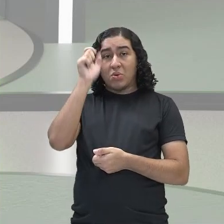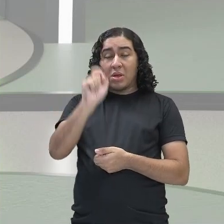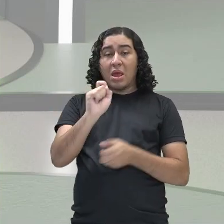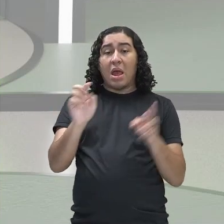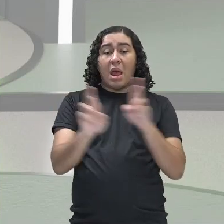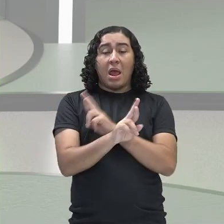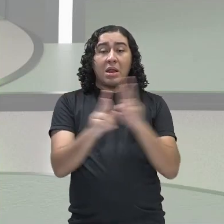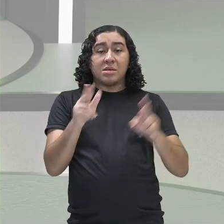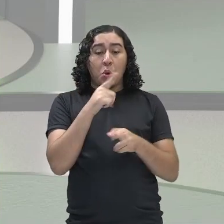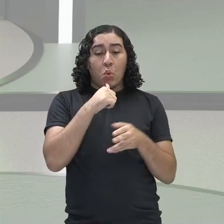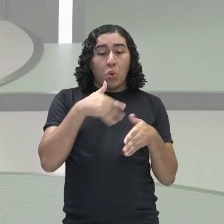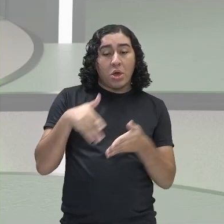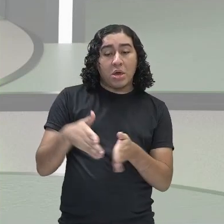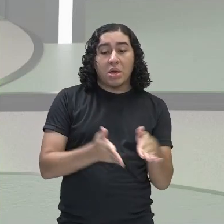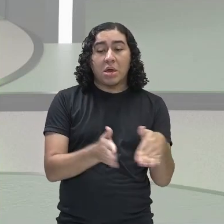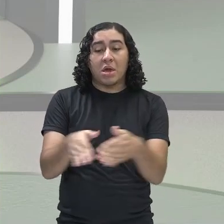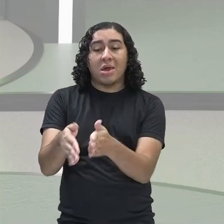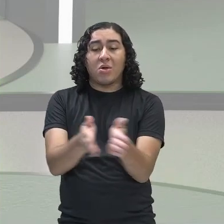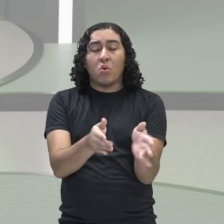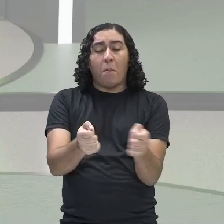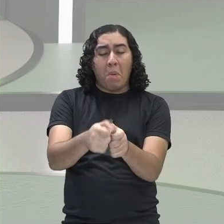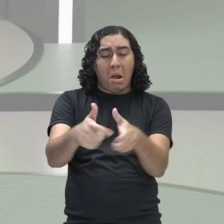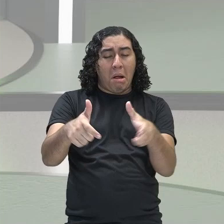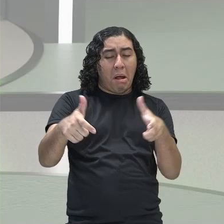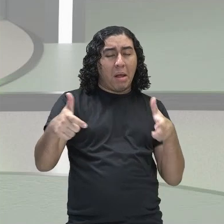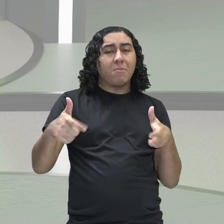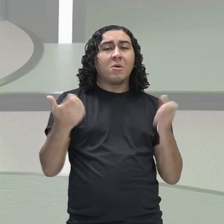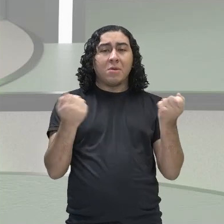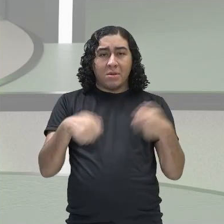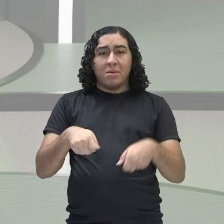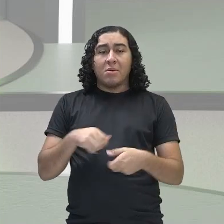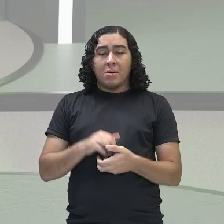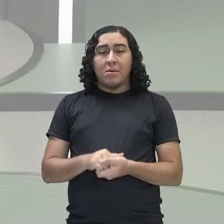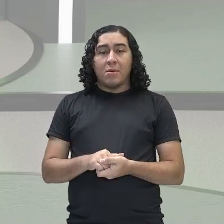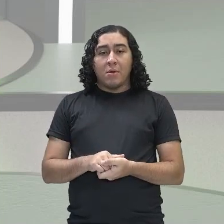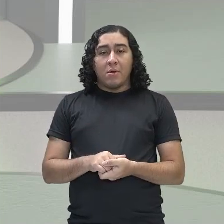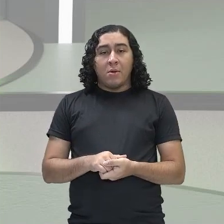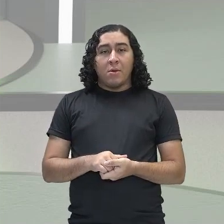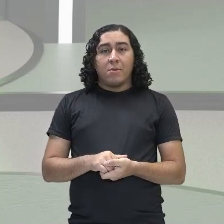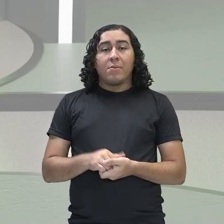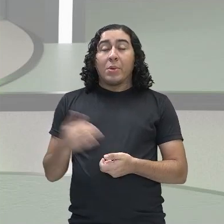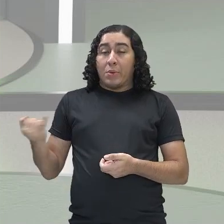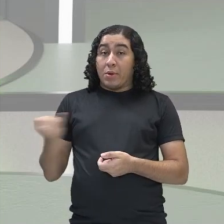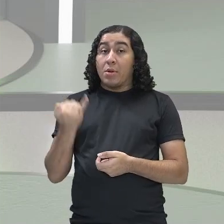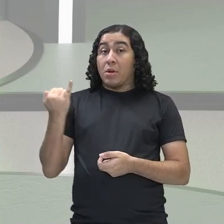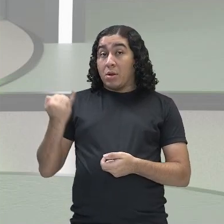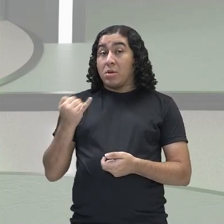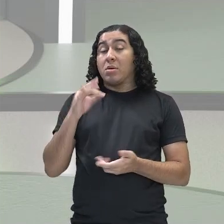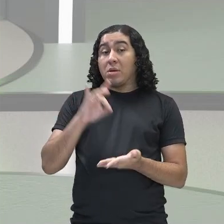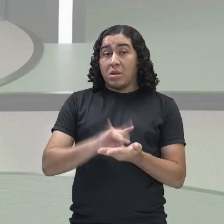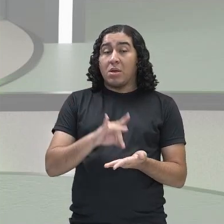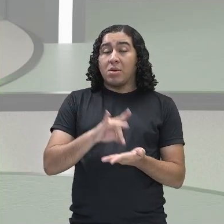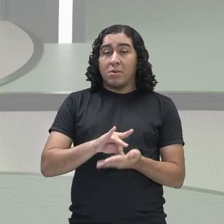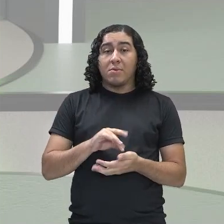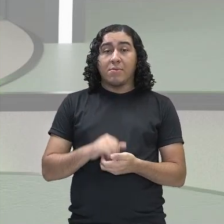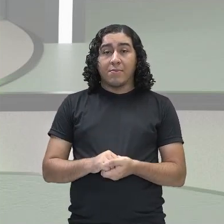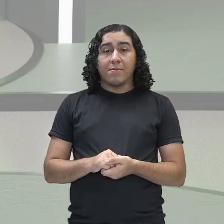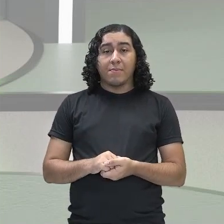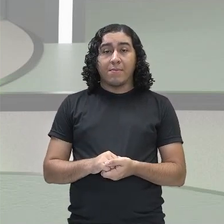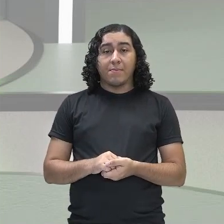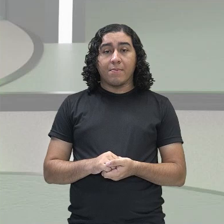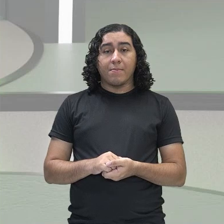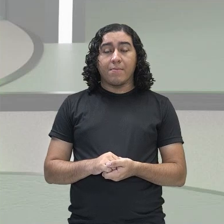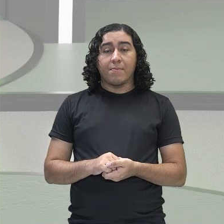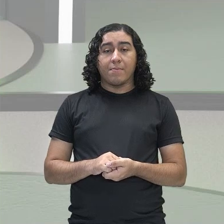desse rio, né? Esse grande rio que percorre, esse rio que é muito importante, né? Muito rico e também